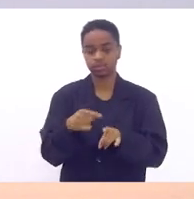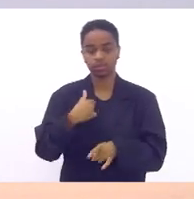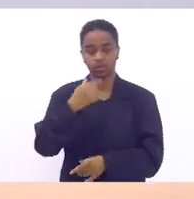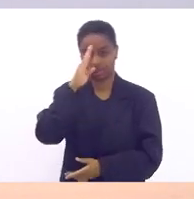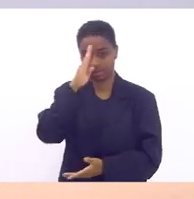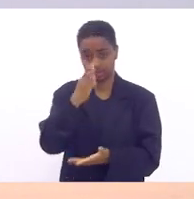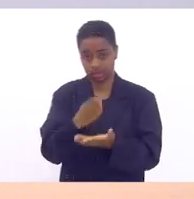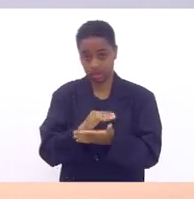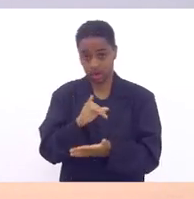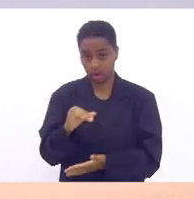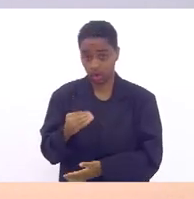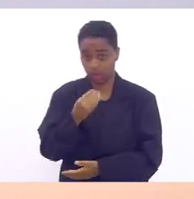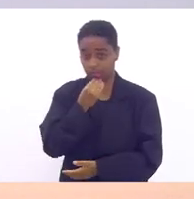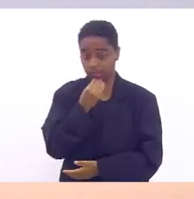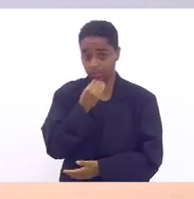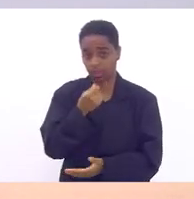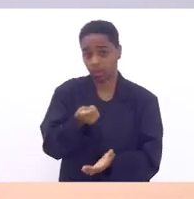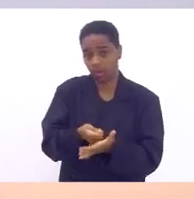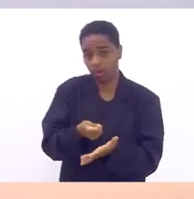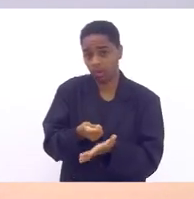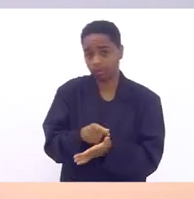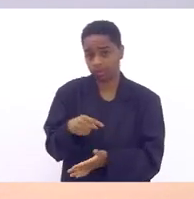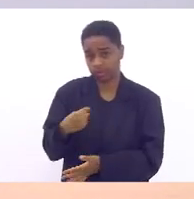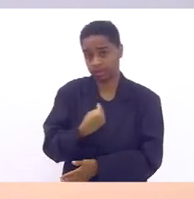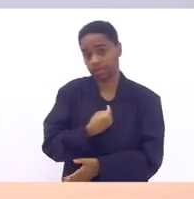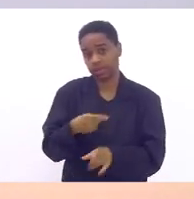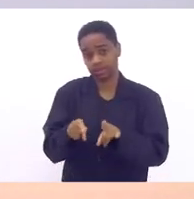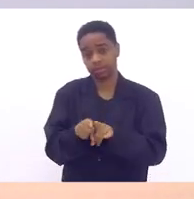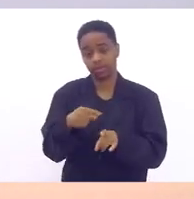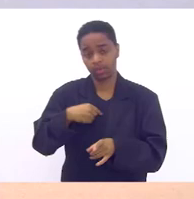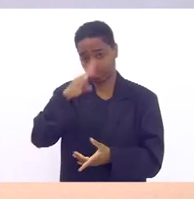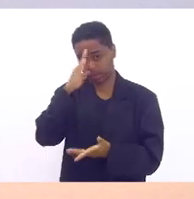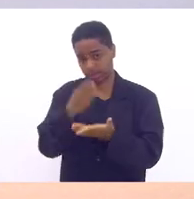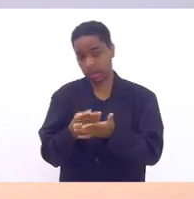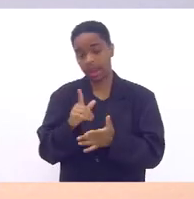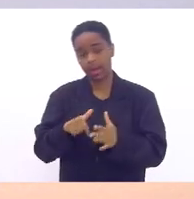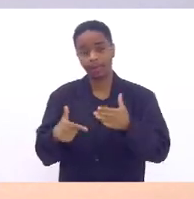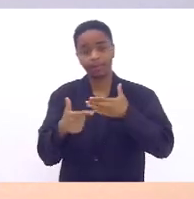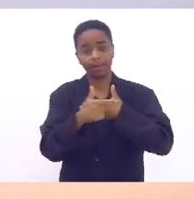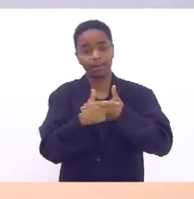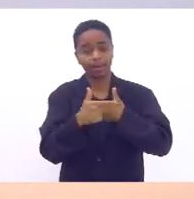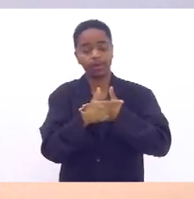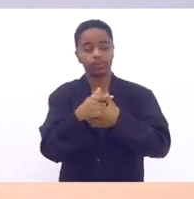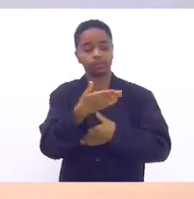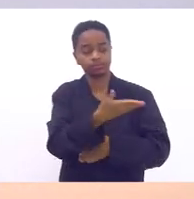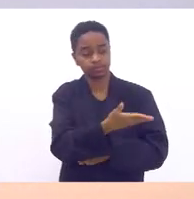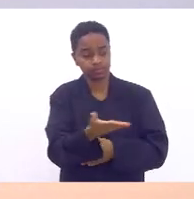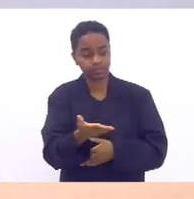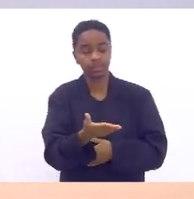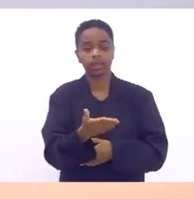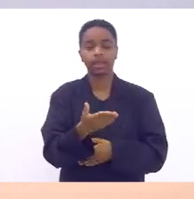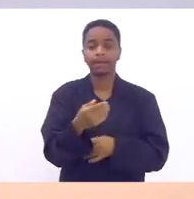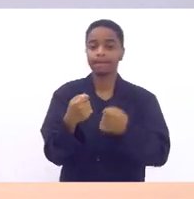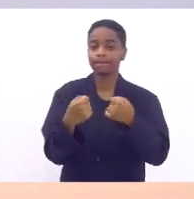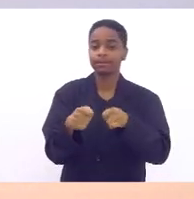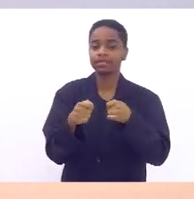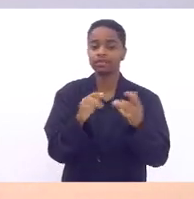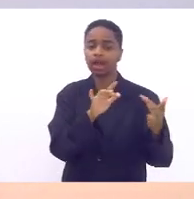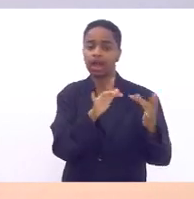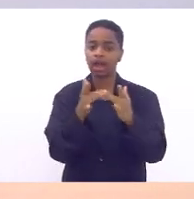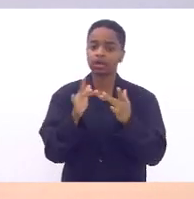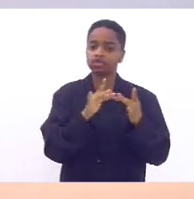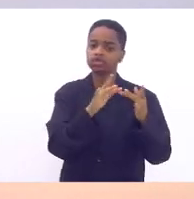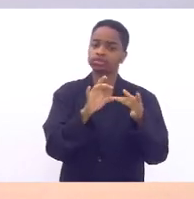oportunidade vai nos obrigar e acho que é esse o papel que a frente tem que desenvolver de sermos capazes de uma grande